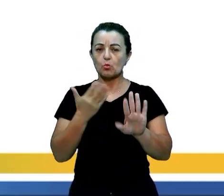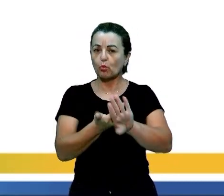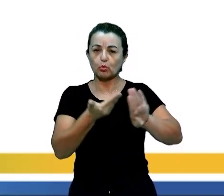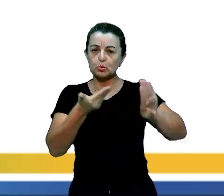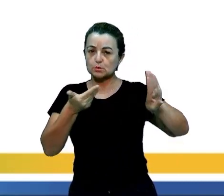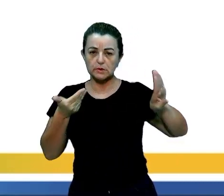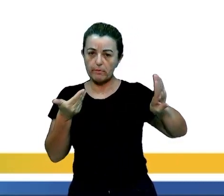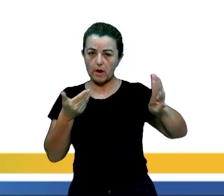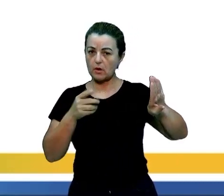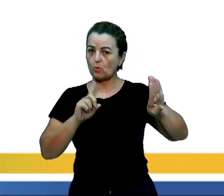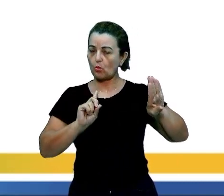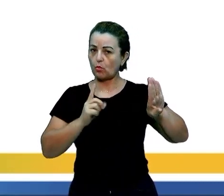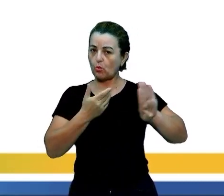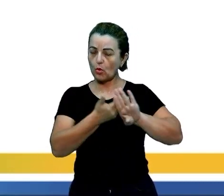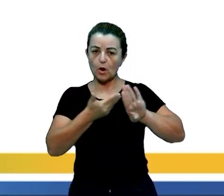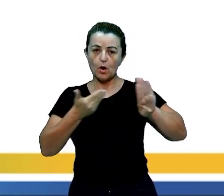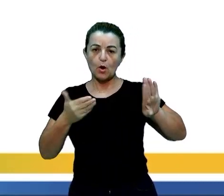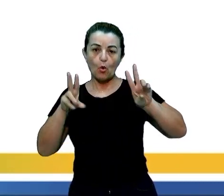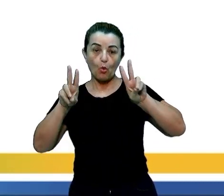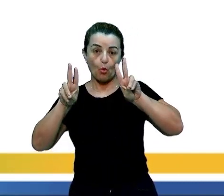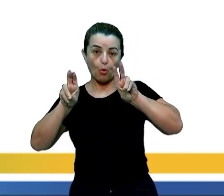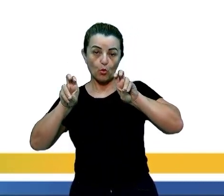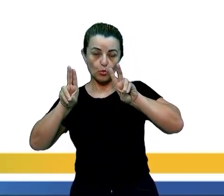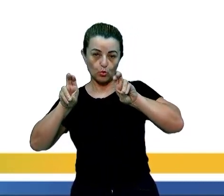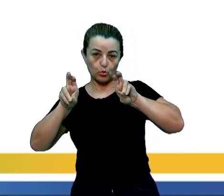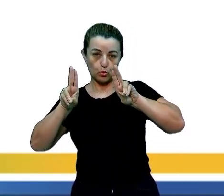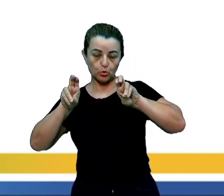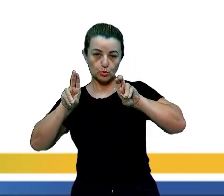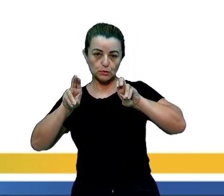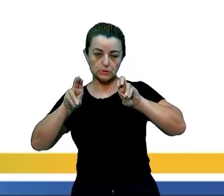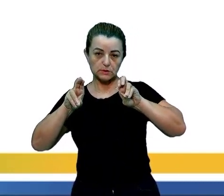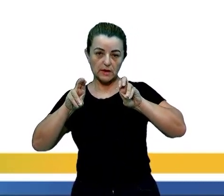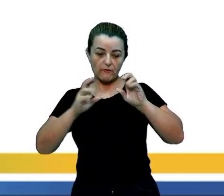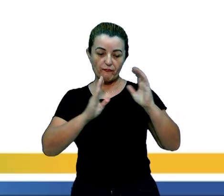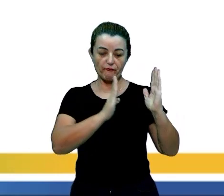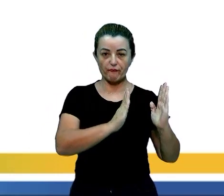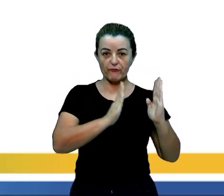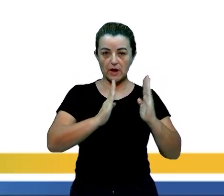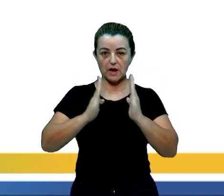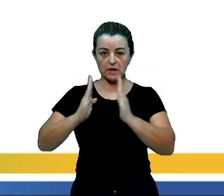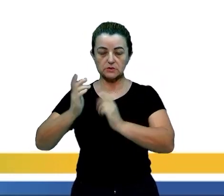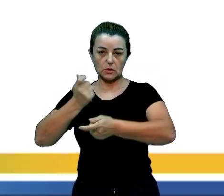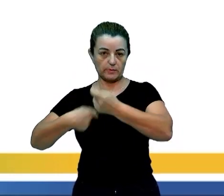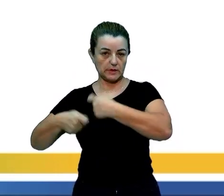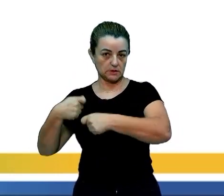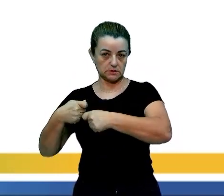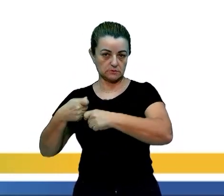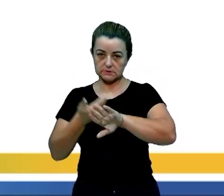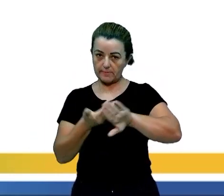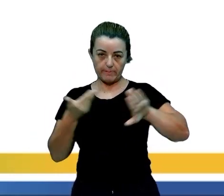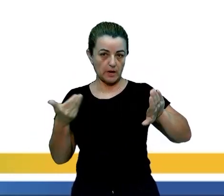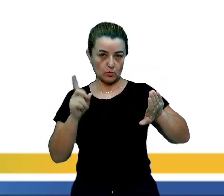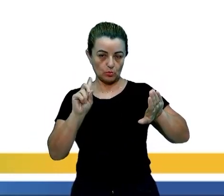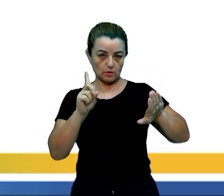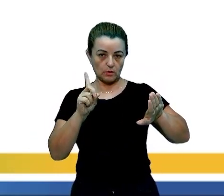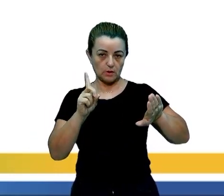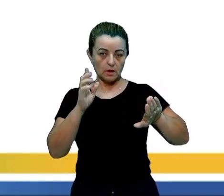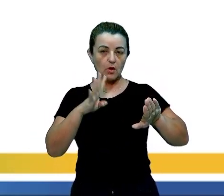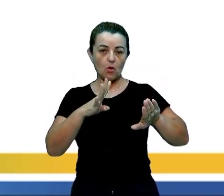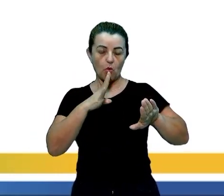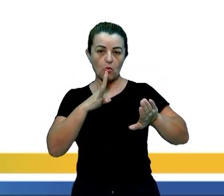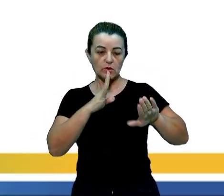separam, digamos assim, o conceito de globalização das fases do capitalismo. Né? Quais são essas fases? Para que a gente